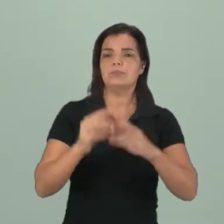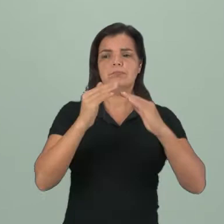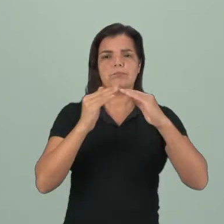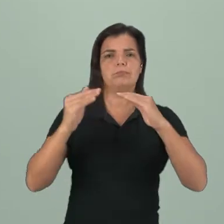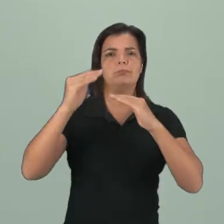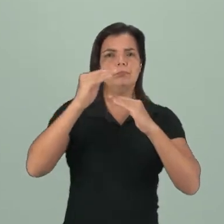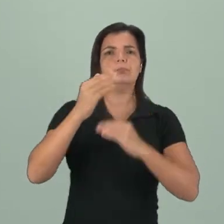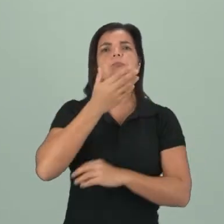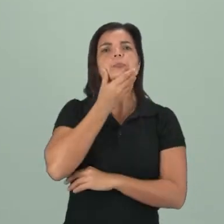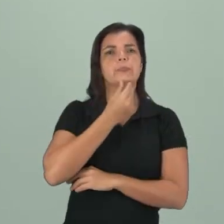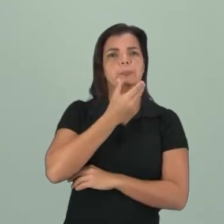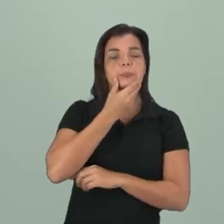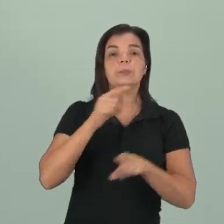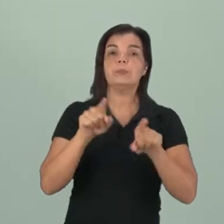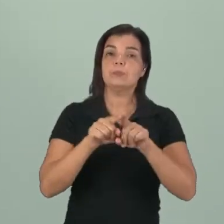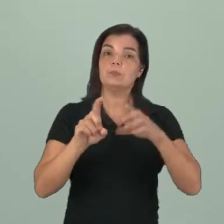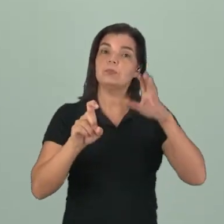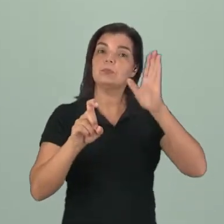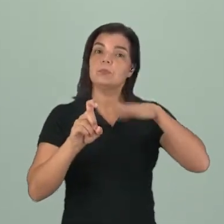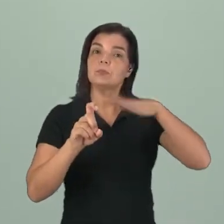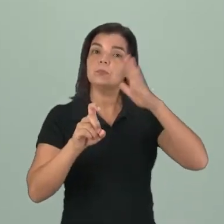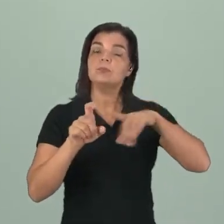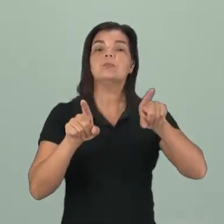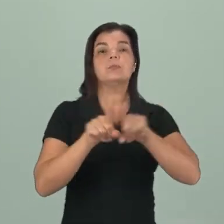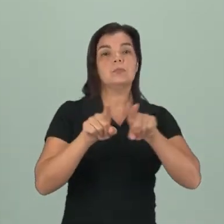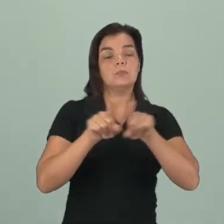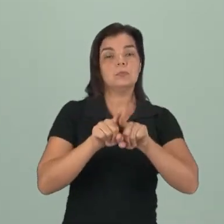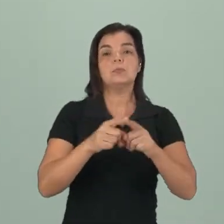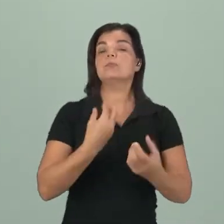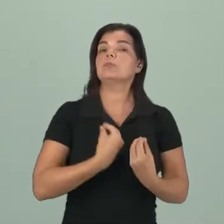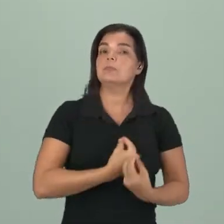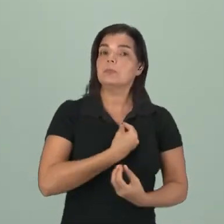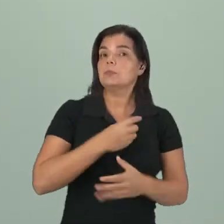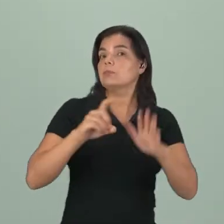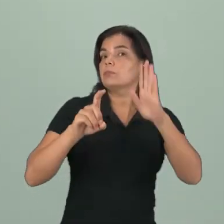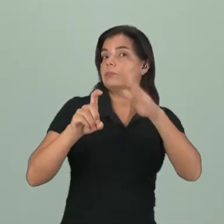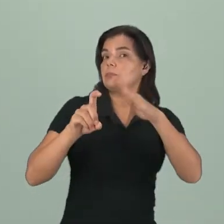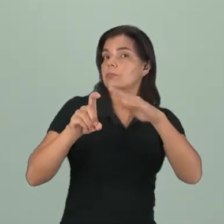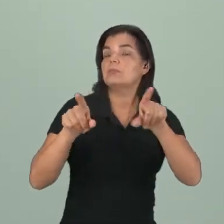superior ao homem, os mitos, os seres mitológicos, os seres